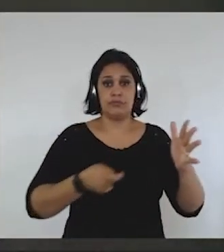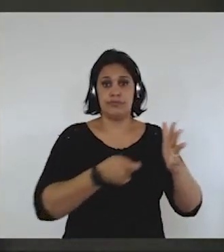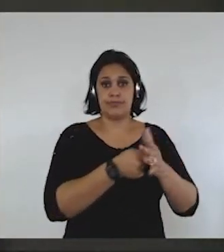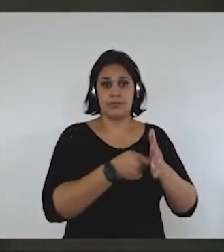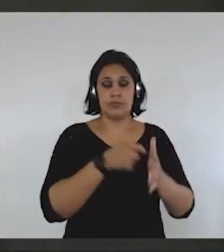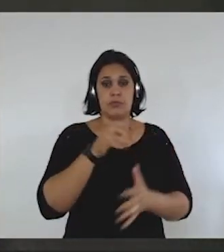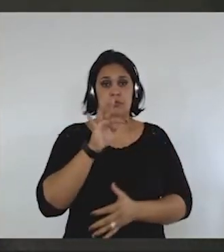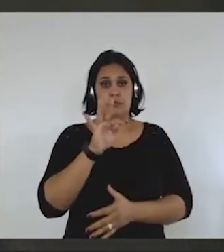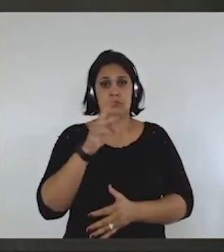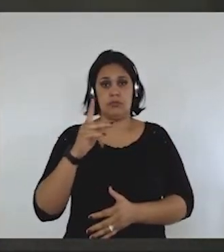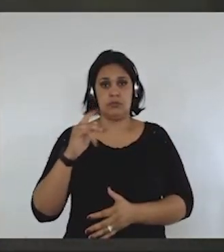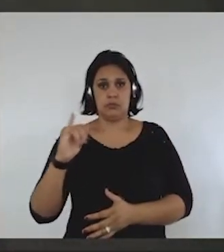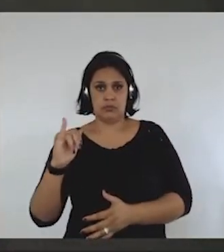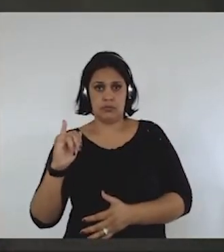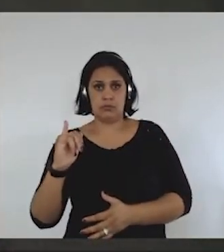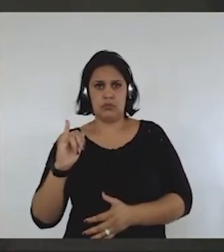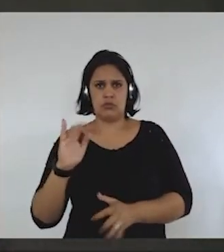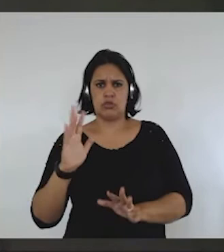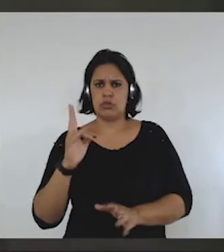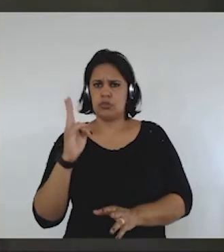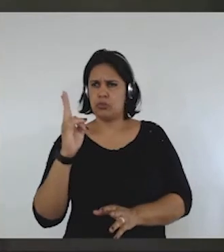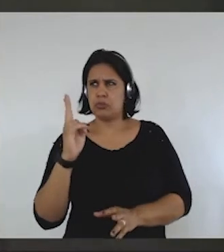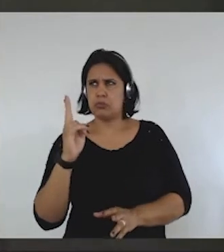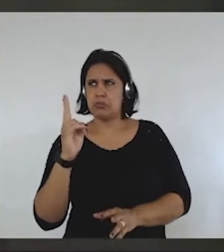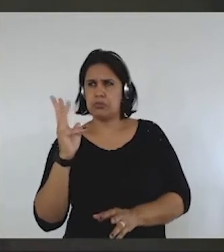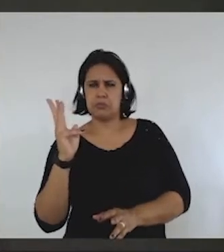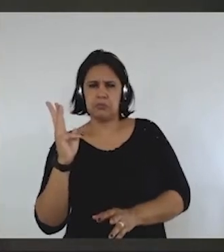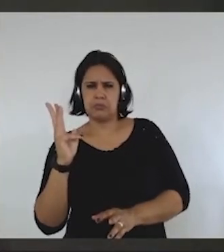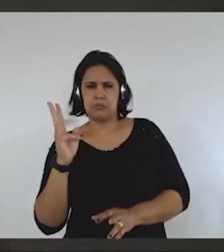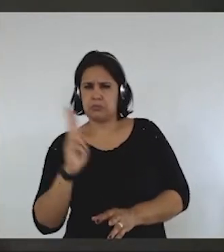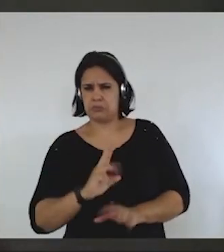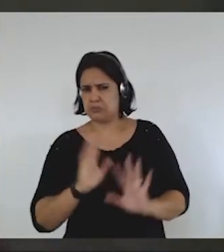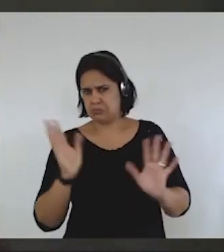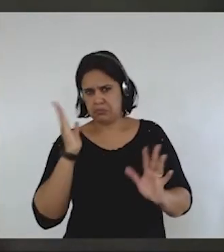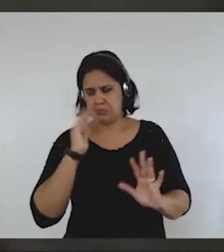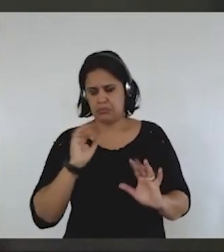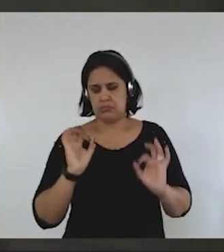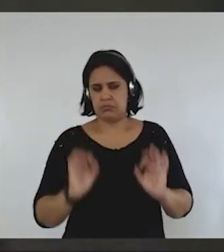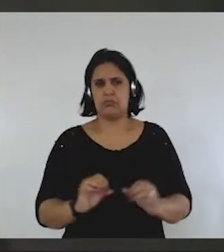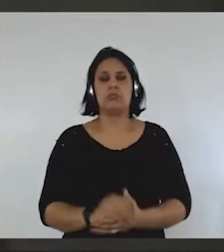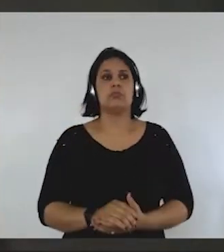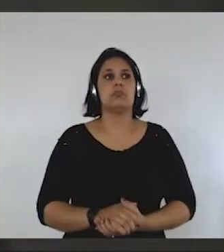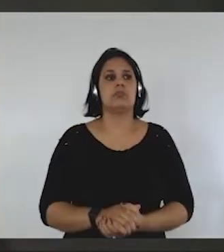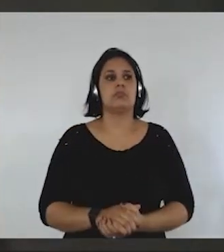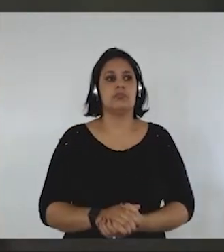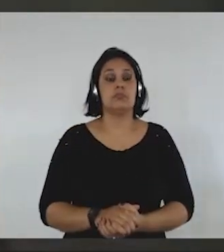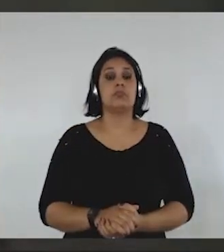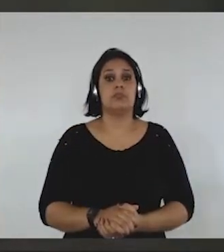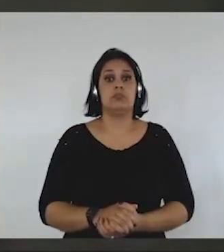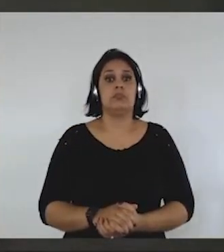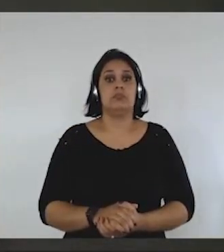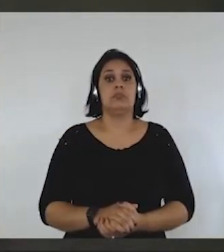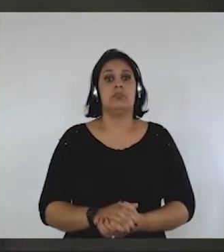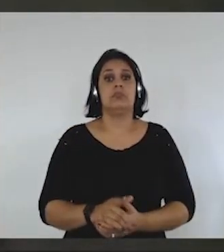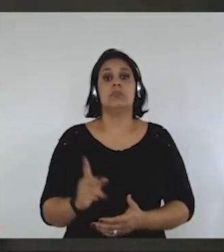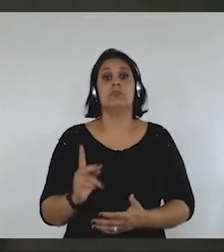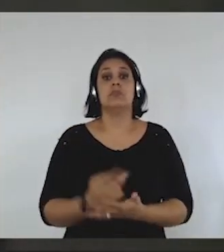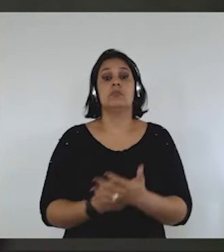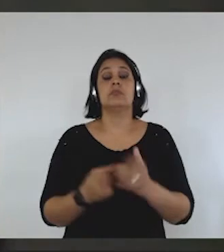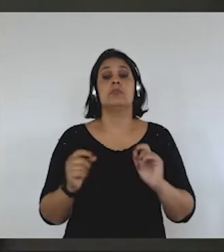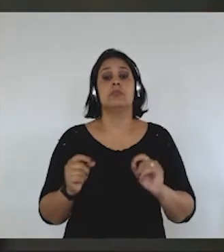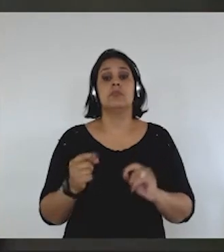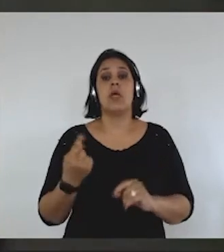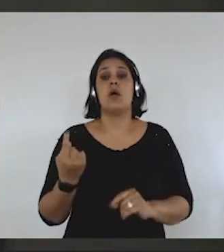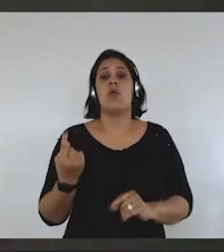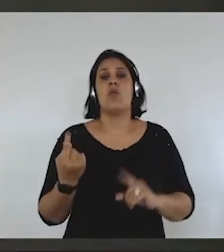TPI 2 ou 3 vezes, não sei ao certo. Uma delas, inclusive, me parece que diz respeito